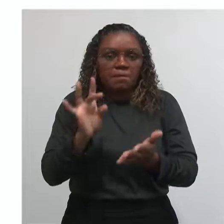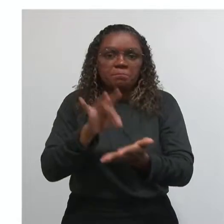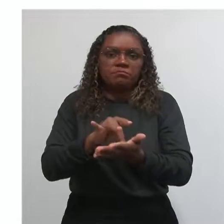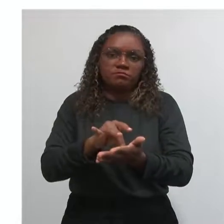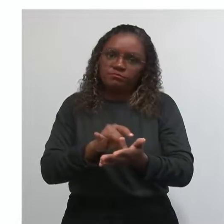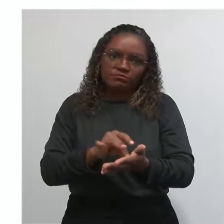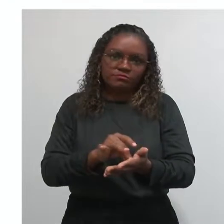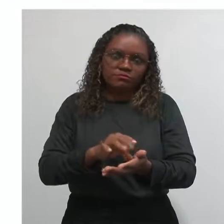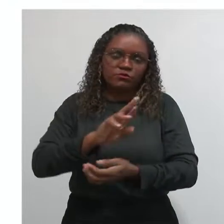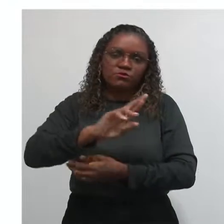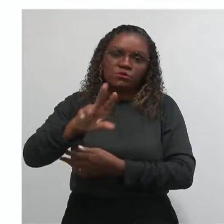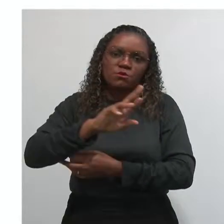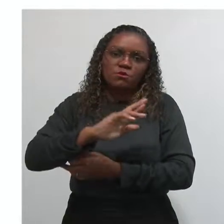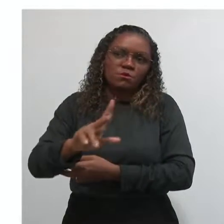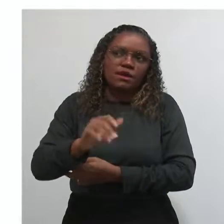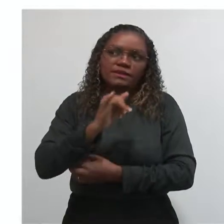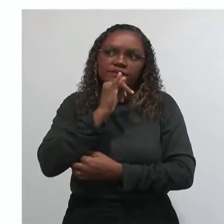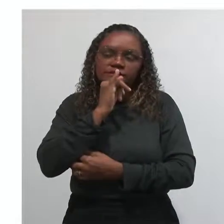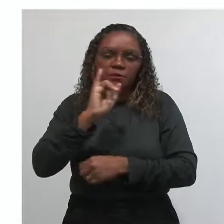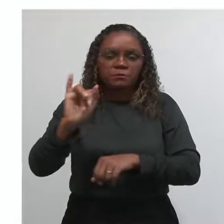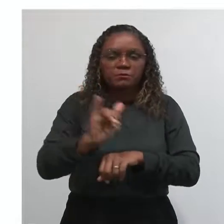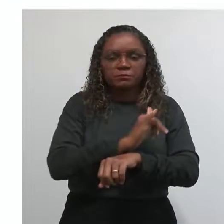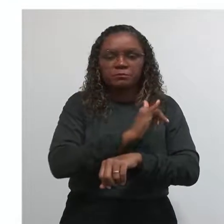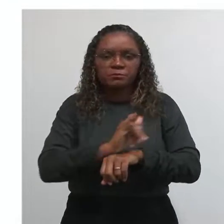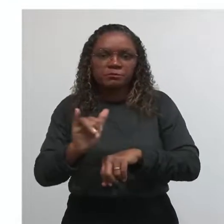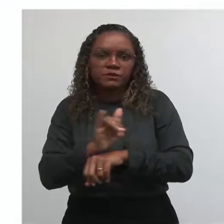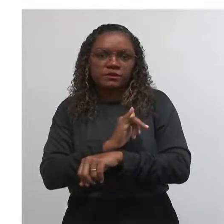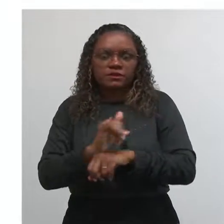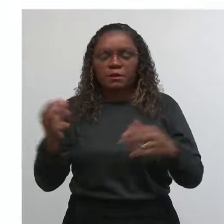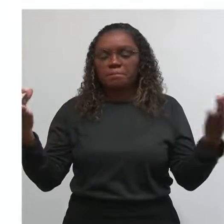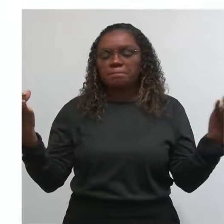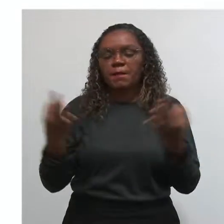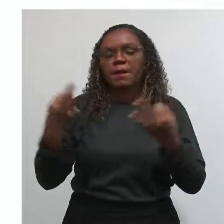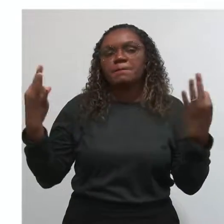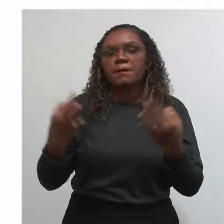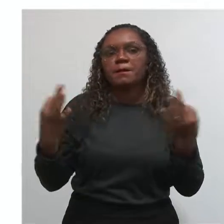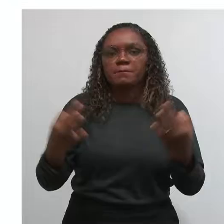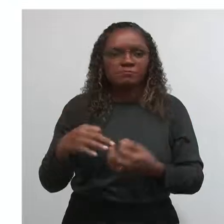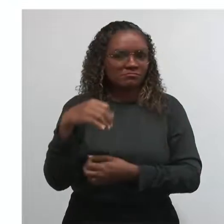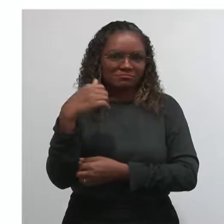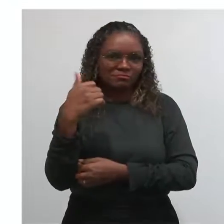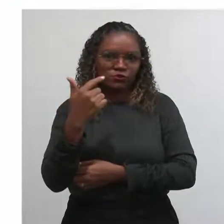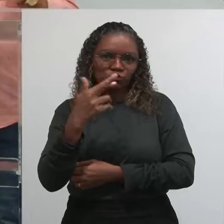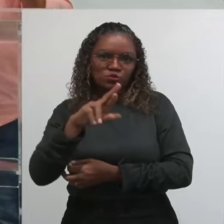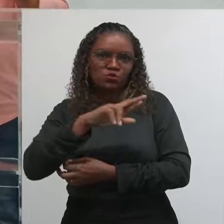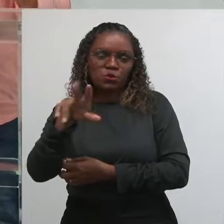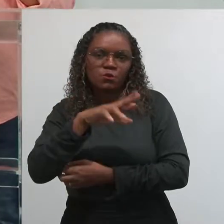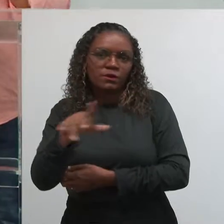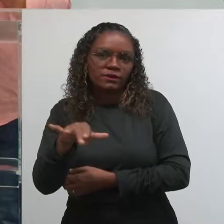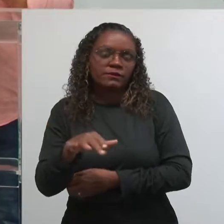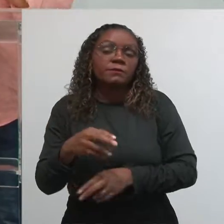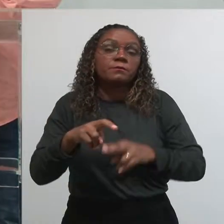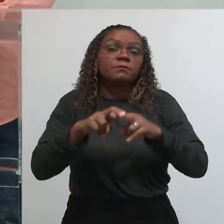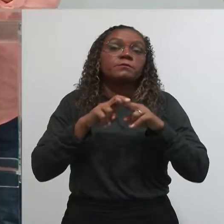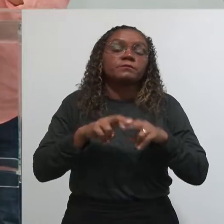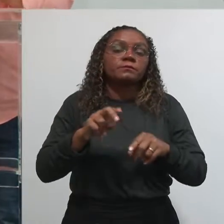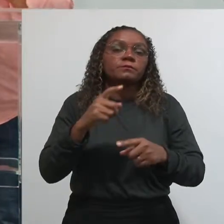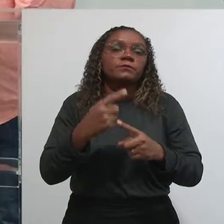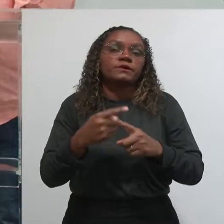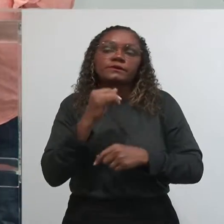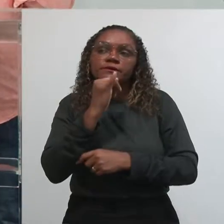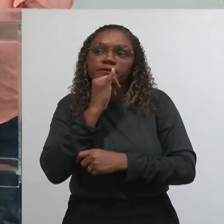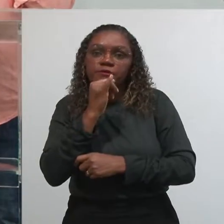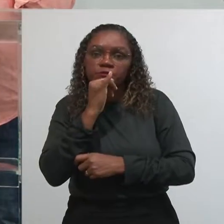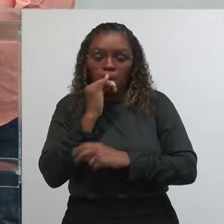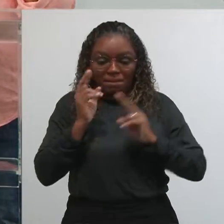Então, ele não é um mecanismo operativo perfeito, né? Justamente por isso. Eu não posso pegar esse